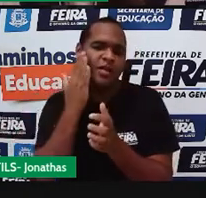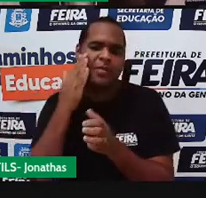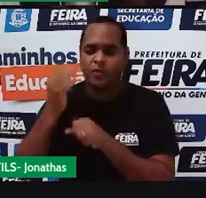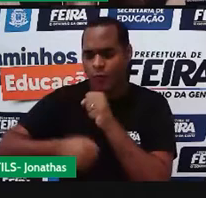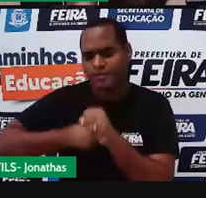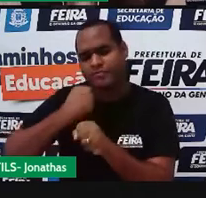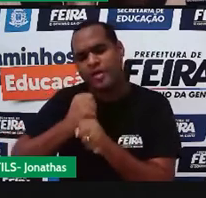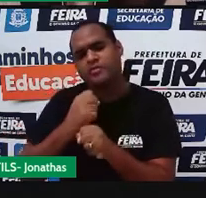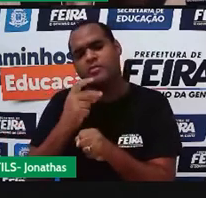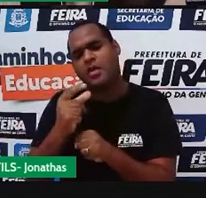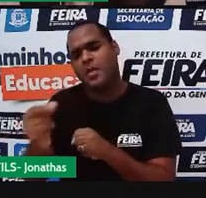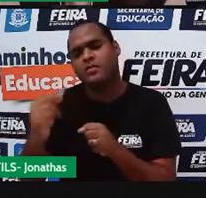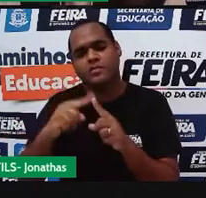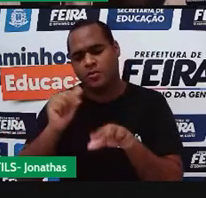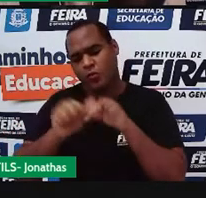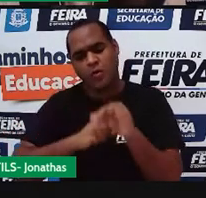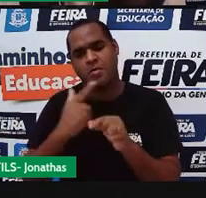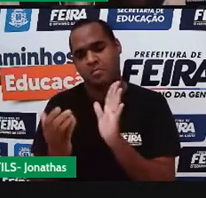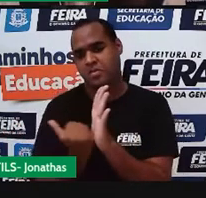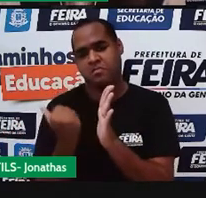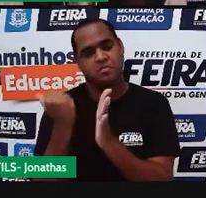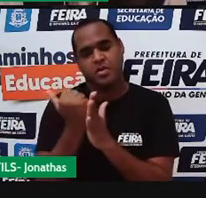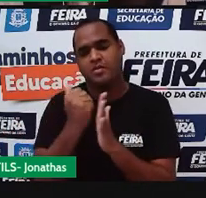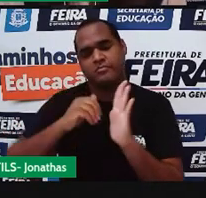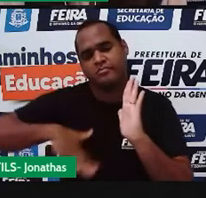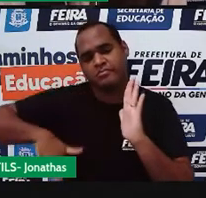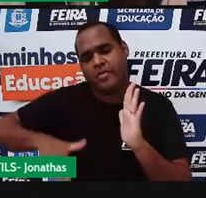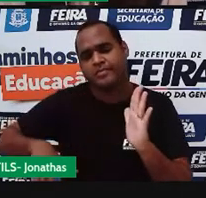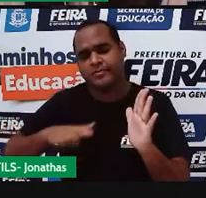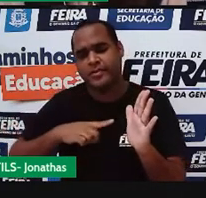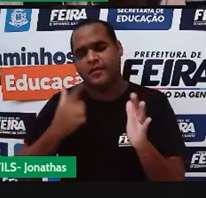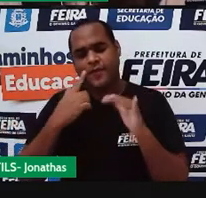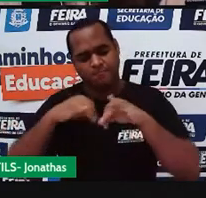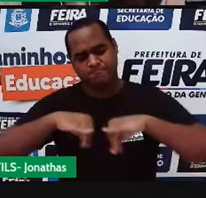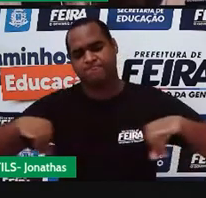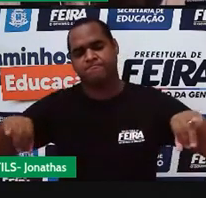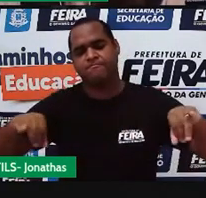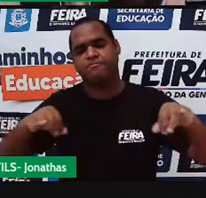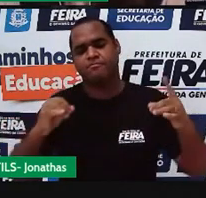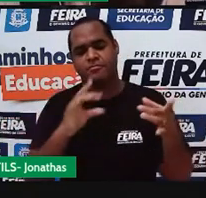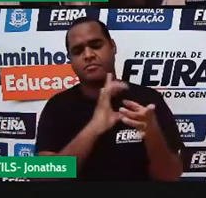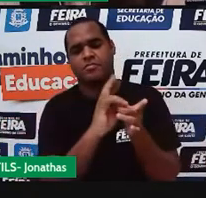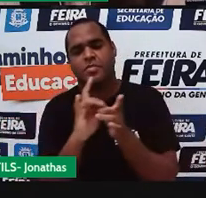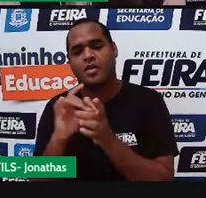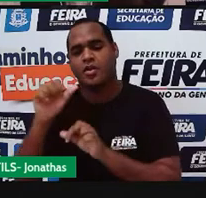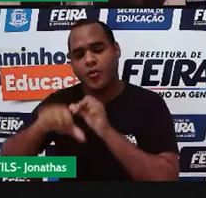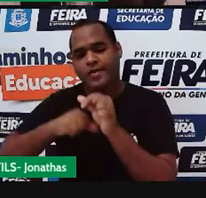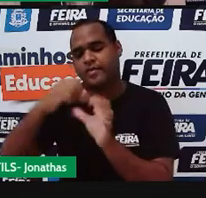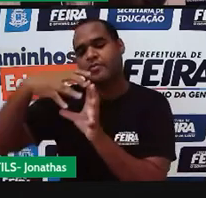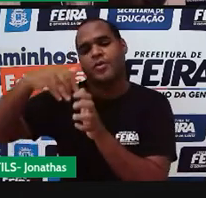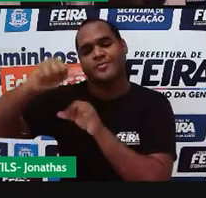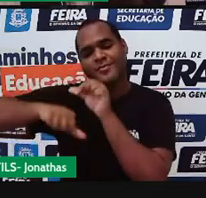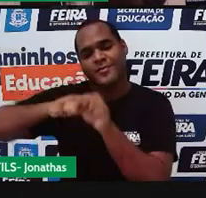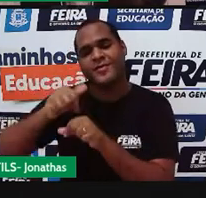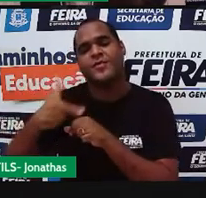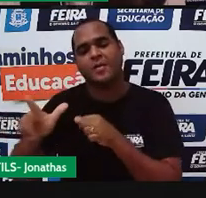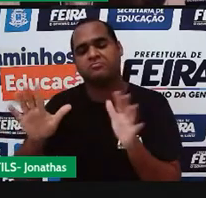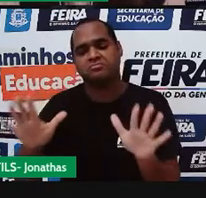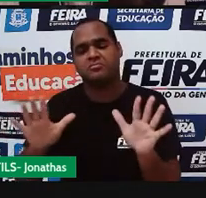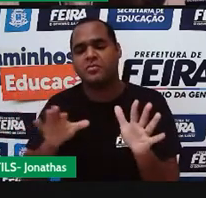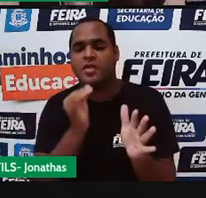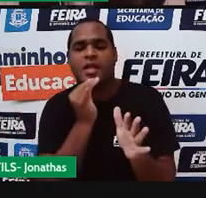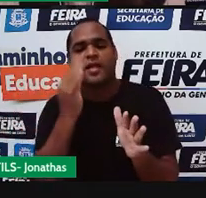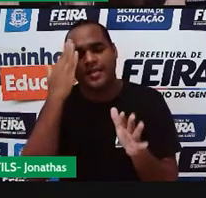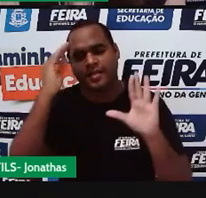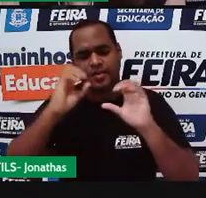décadas o nível do mar aumentou todas essas notícias estão relacionadas com a mudança climática para